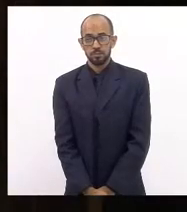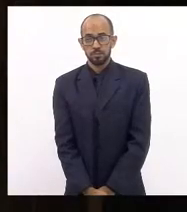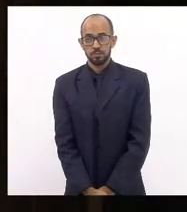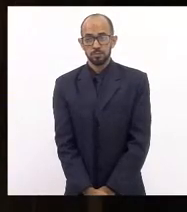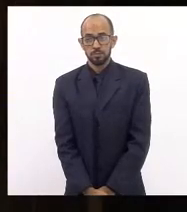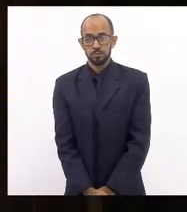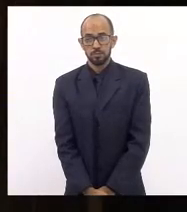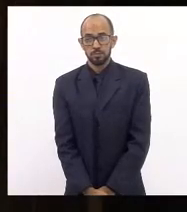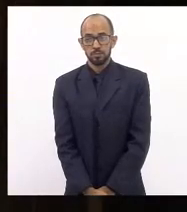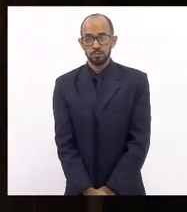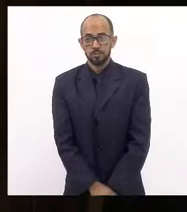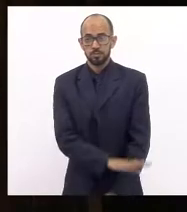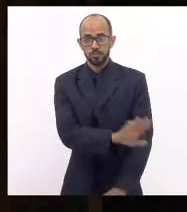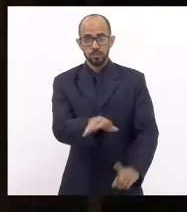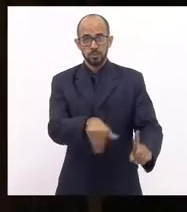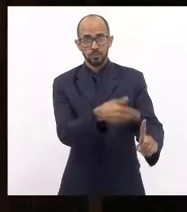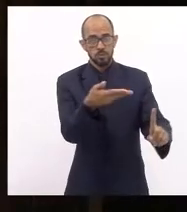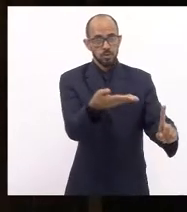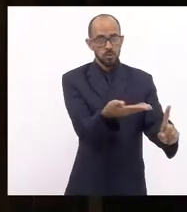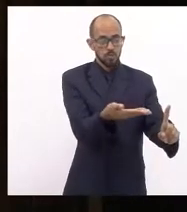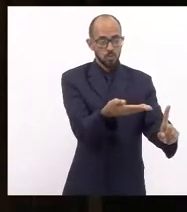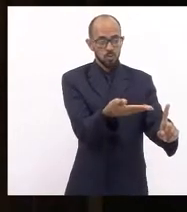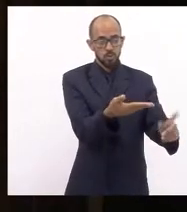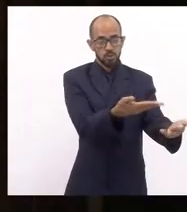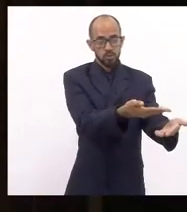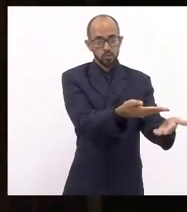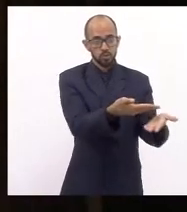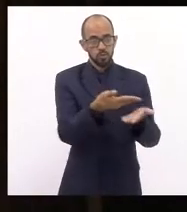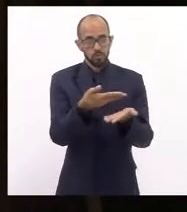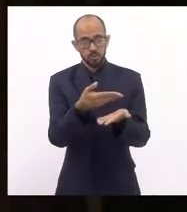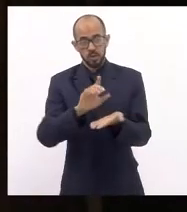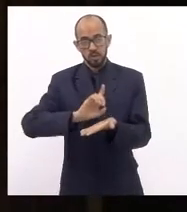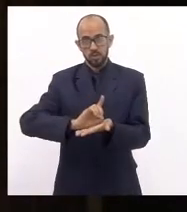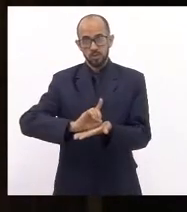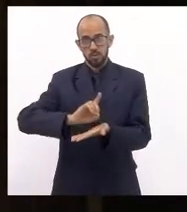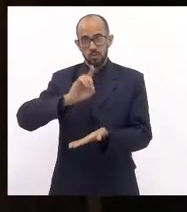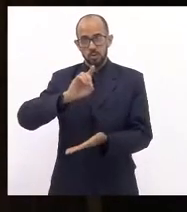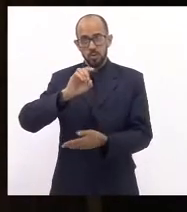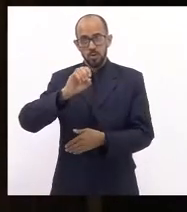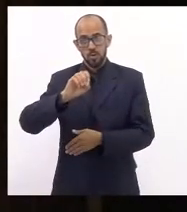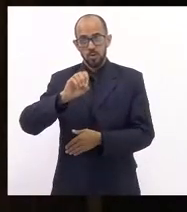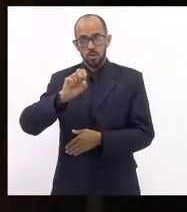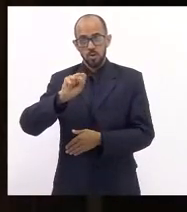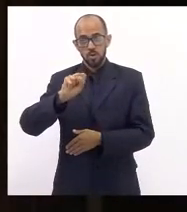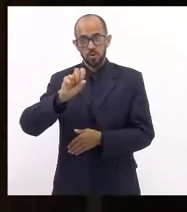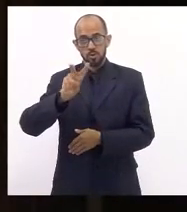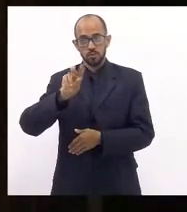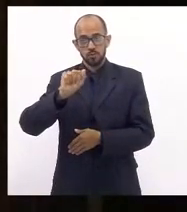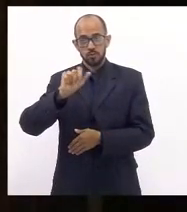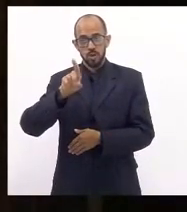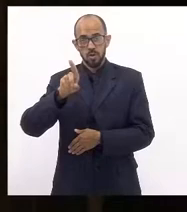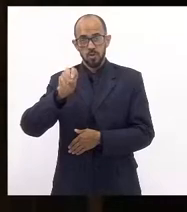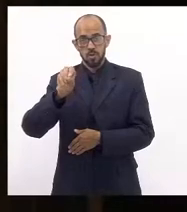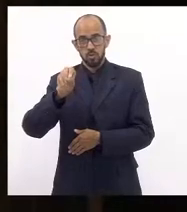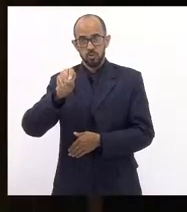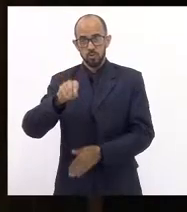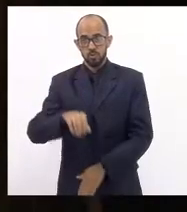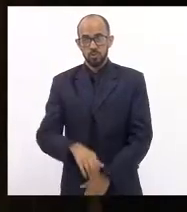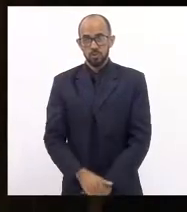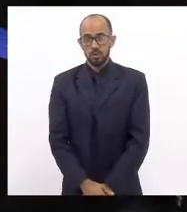Tenho a honra de chamar o excelentíssimo doutor Osvaldo José da Sena Filho.